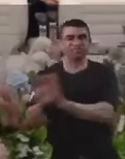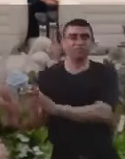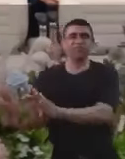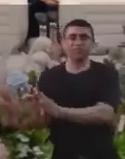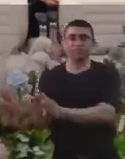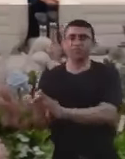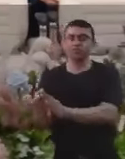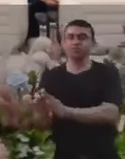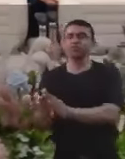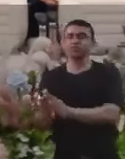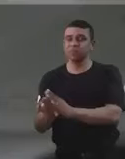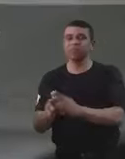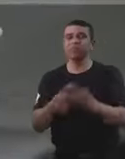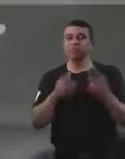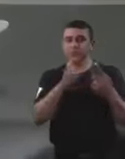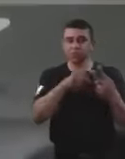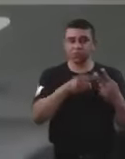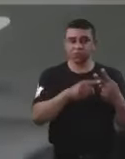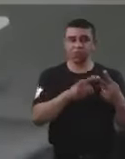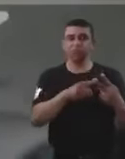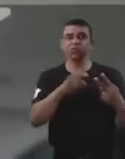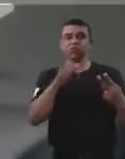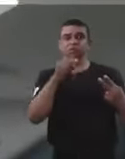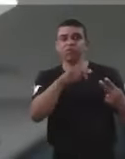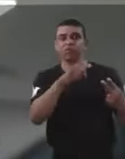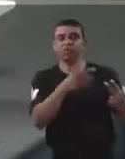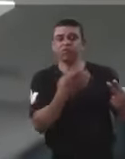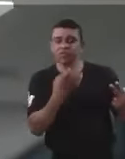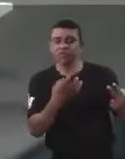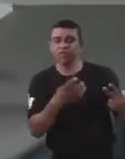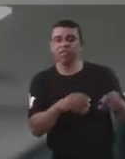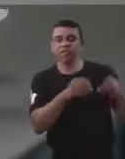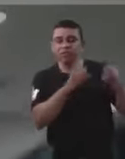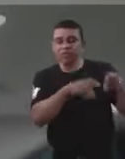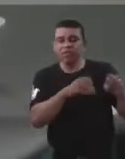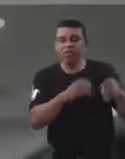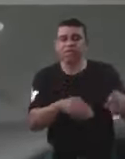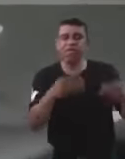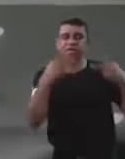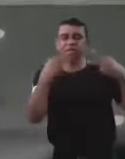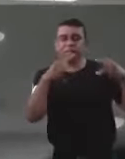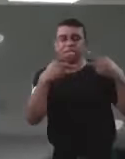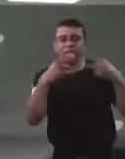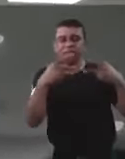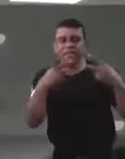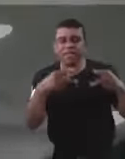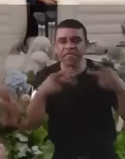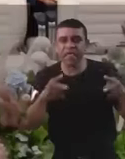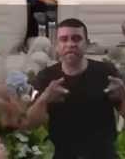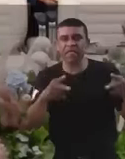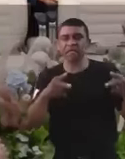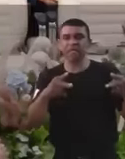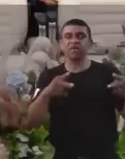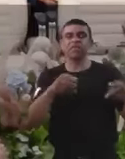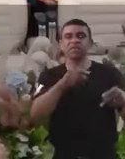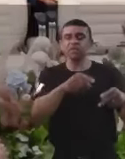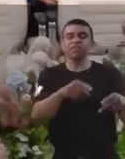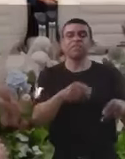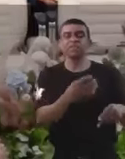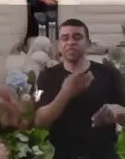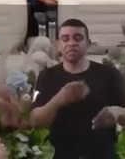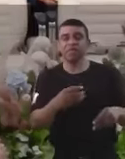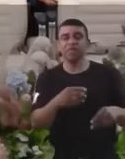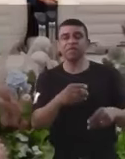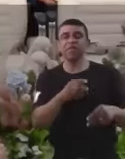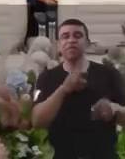vidas? Quer marcar uma geração pela graça? Não temas as perseguições. Jesus está dizendo: não tenha medo